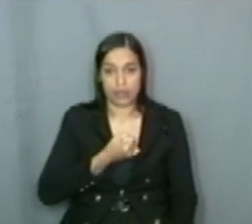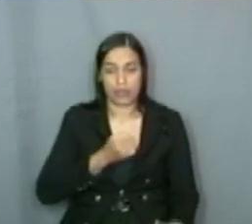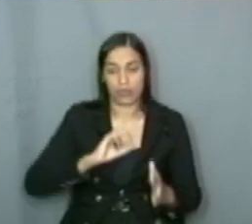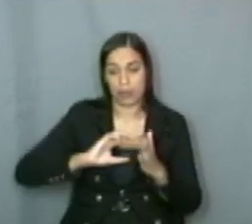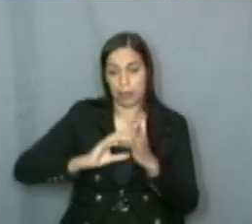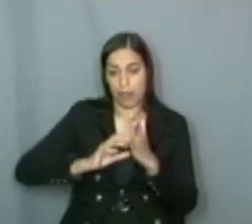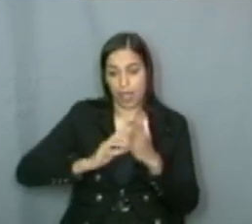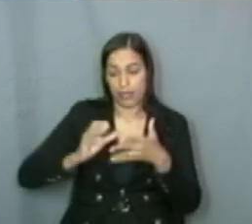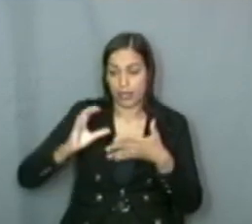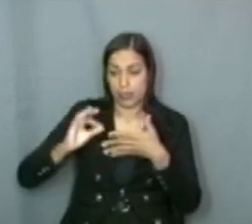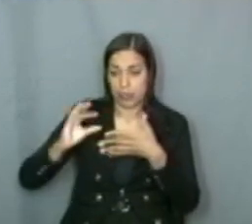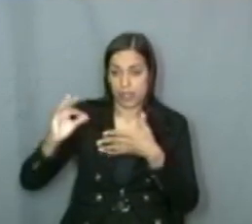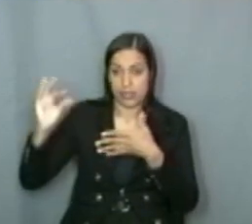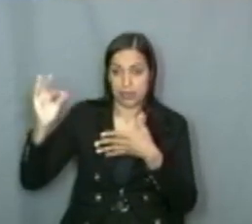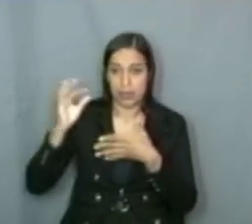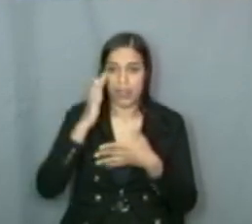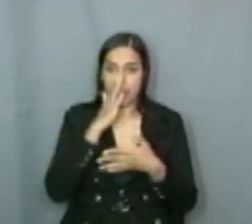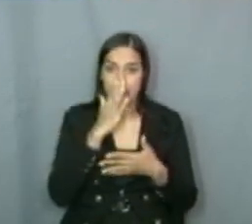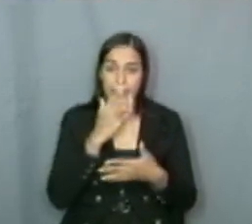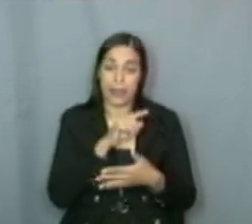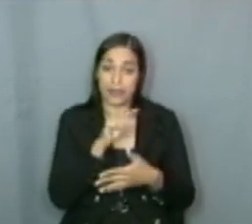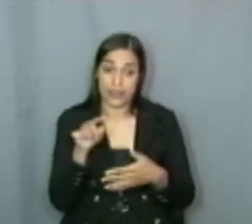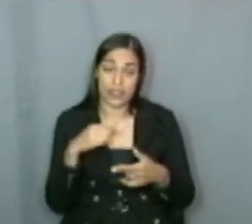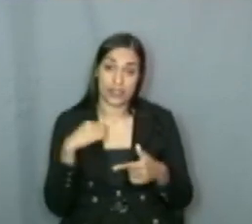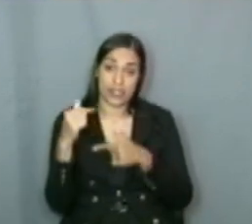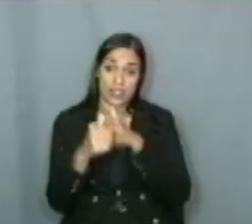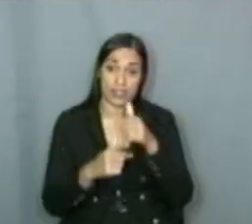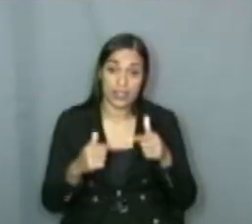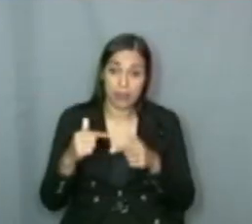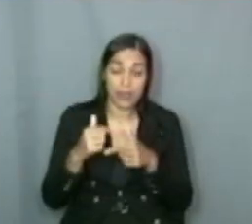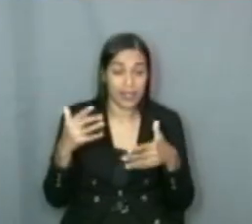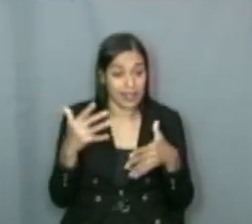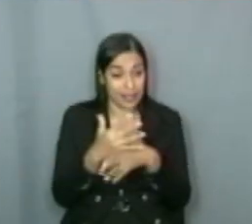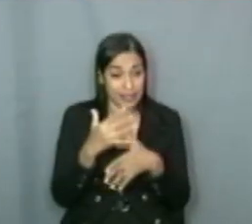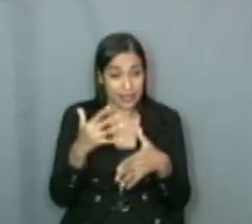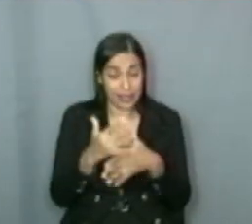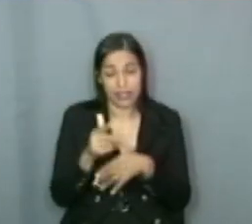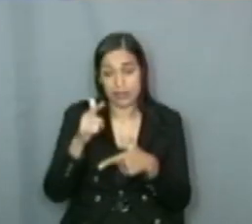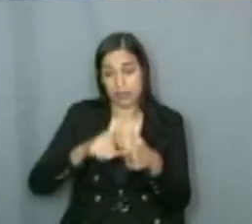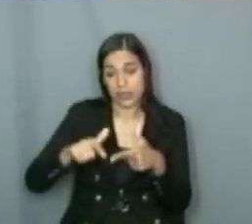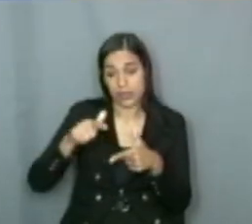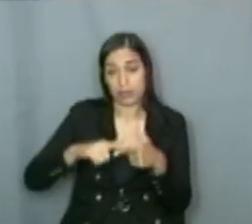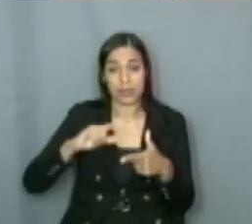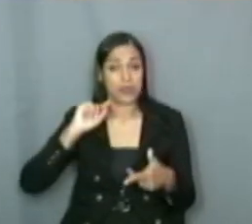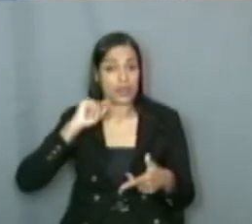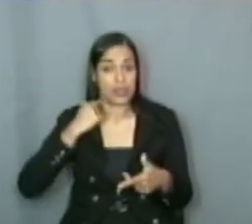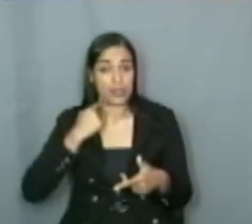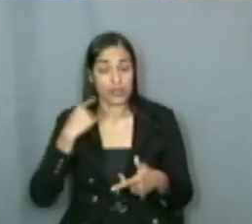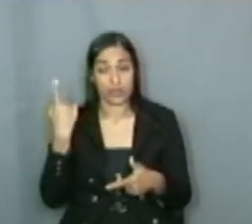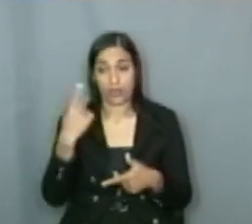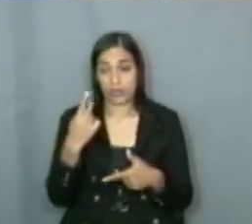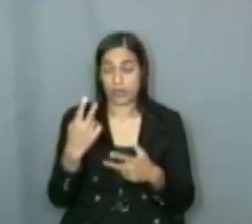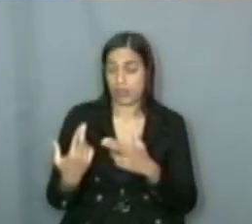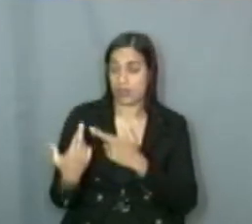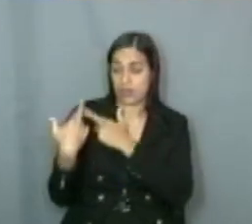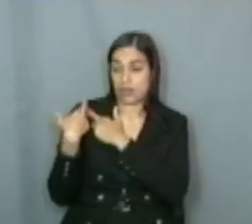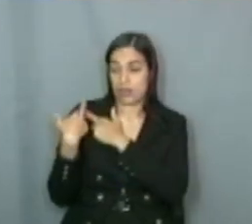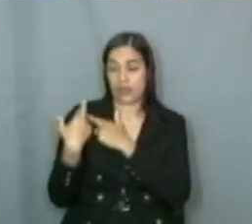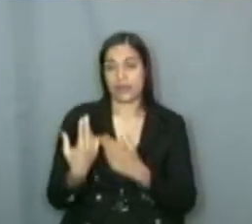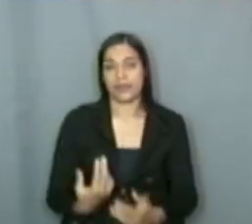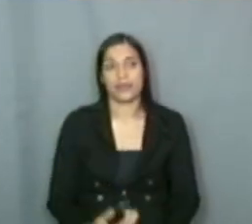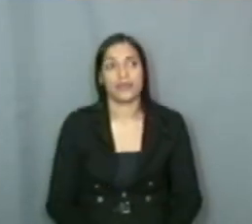PSB. Vai-te embora trabalhar, porque a cidade está debaixo de lixo. E é tu que tem que resolver.